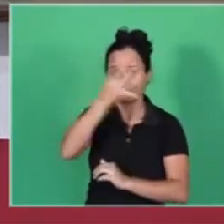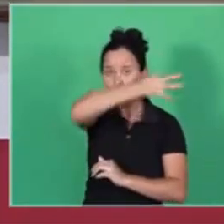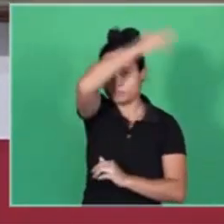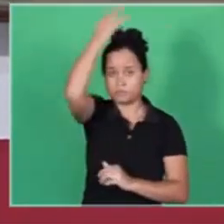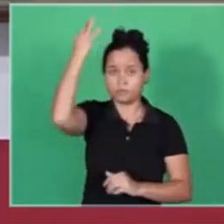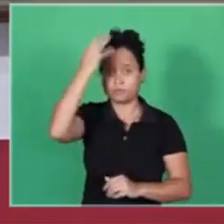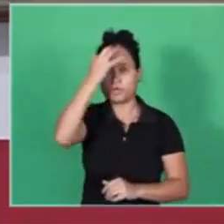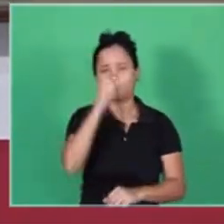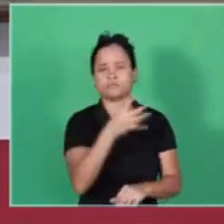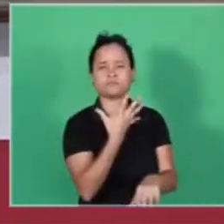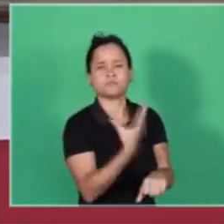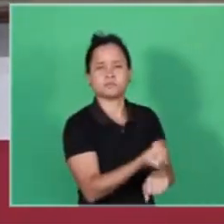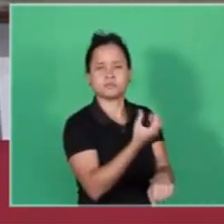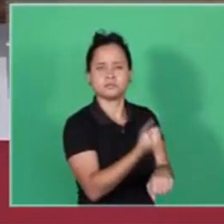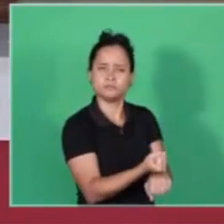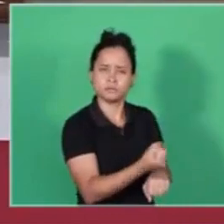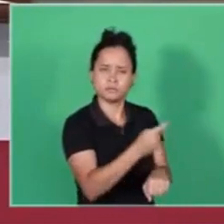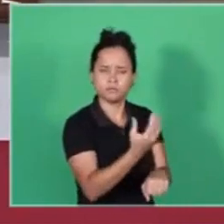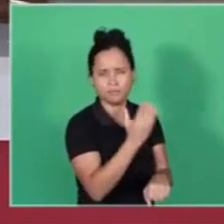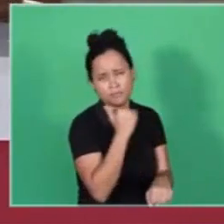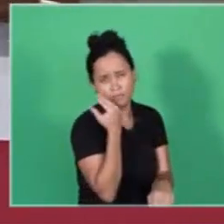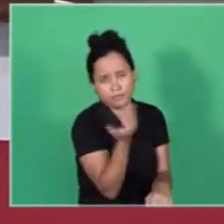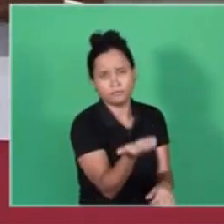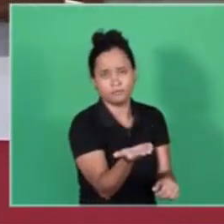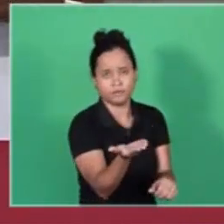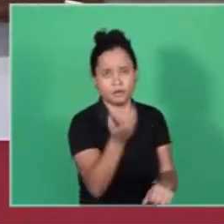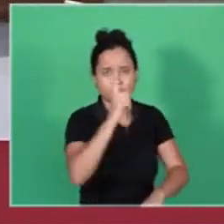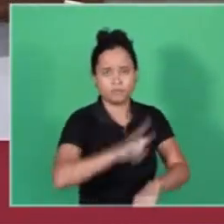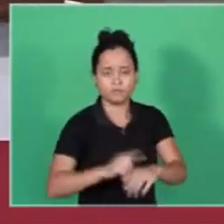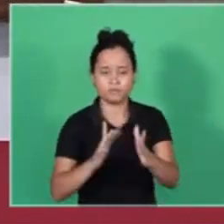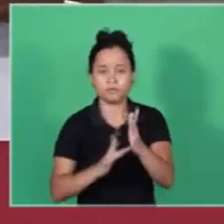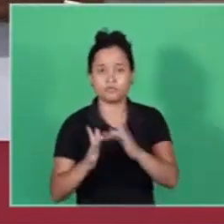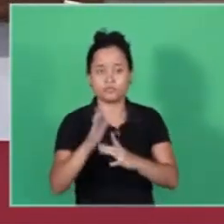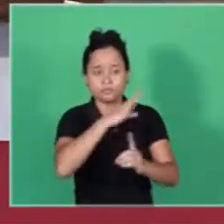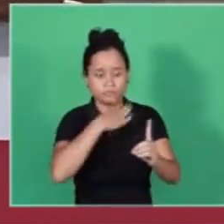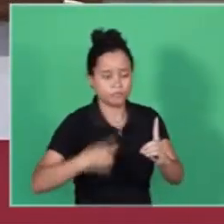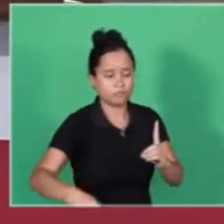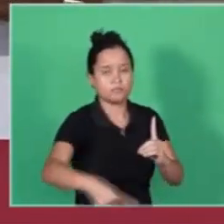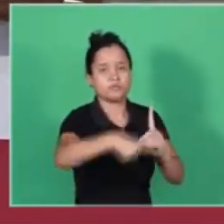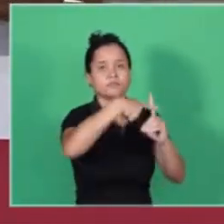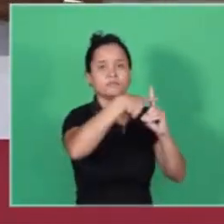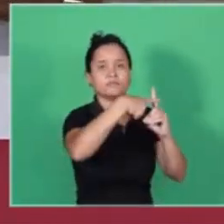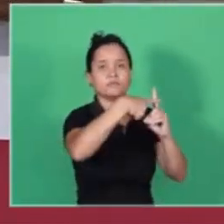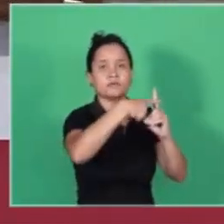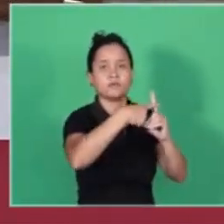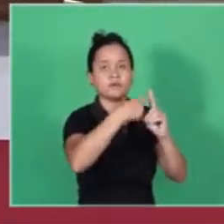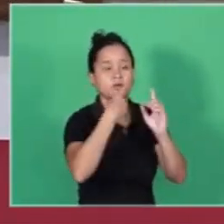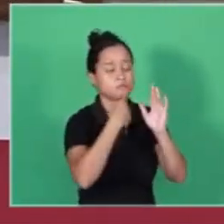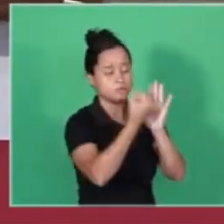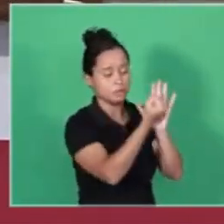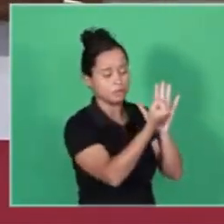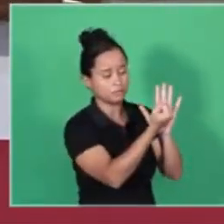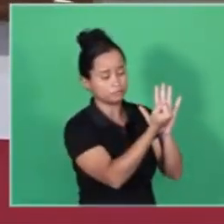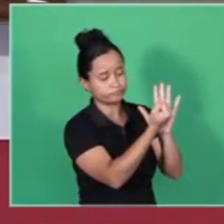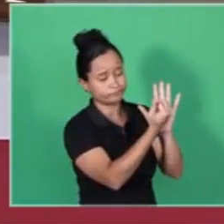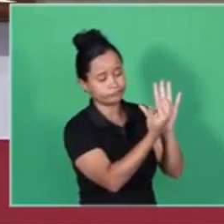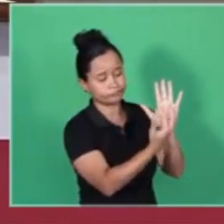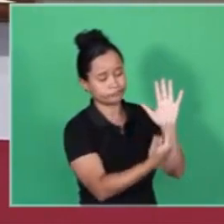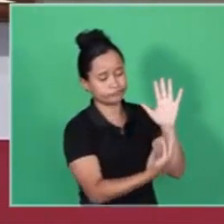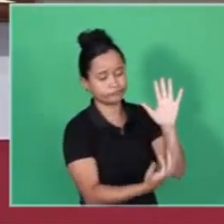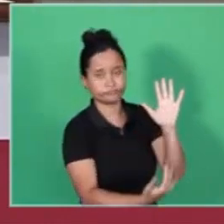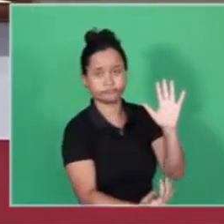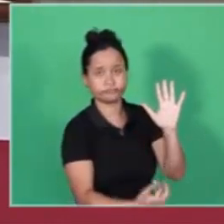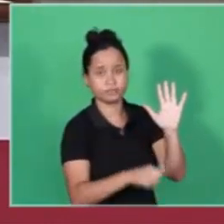morreu. Quando Jesus morreu na cruz do Calvário e acabou. O sangue ficou no chão. O que